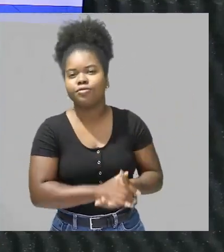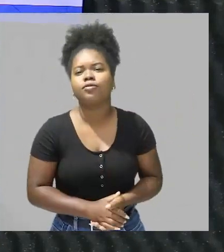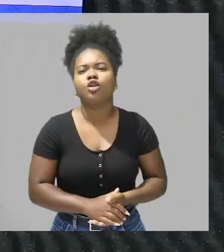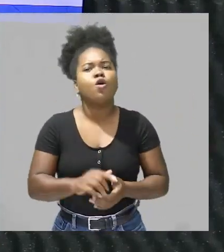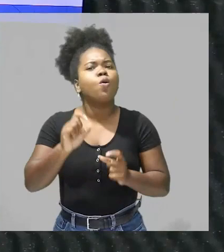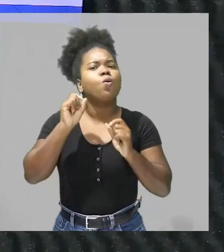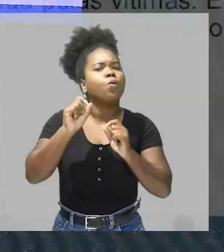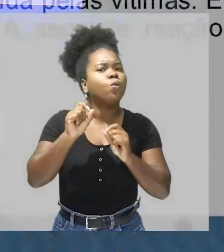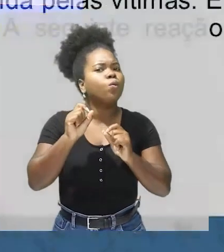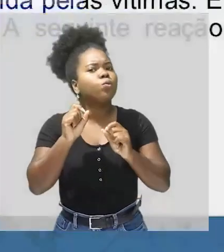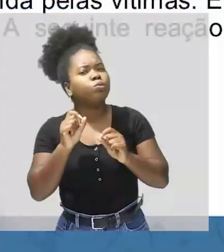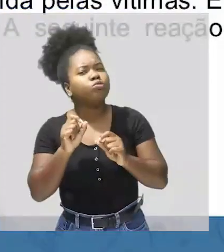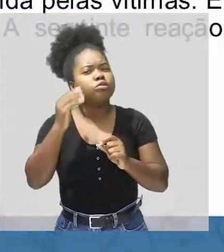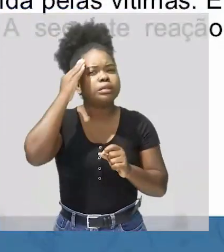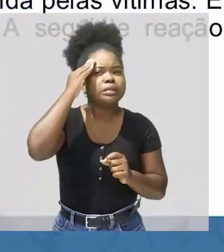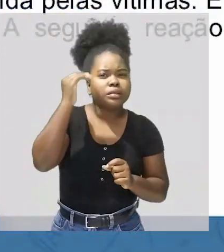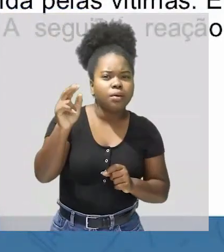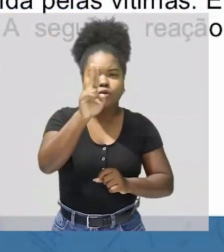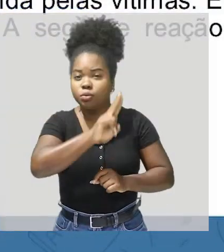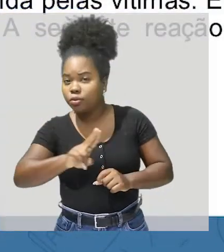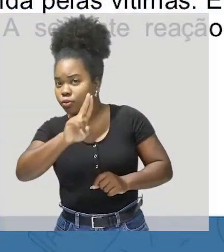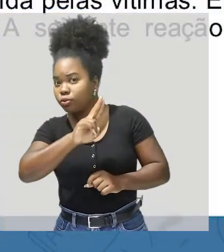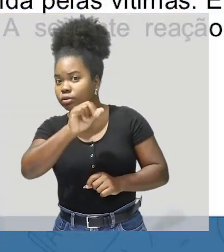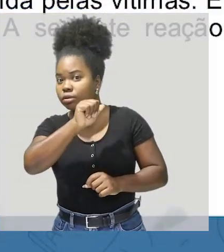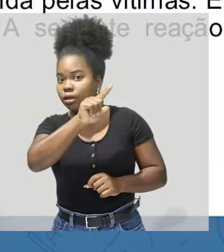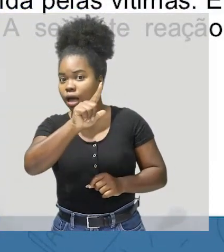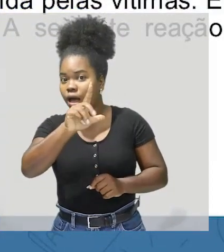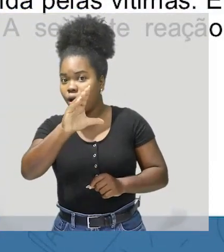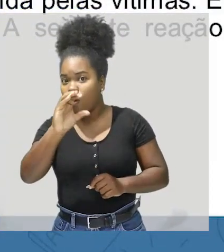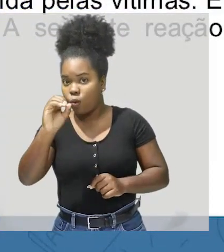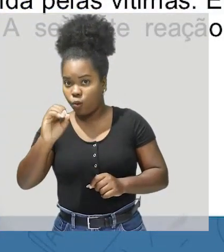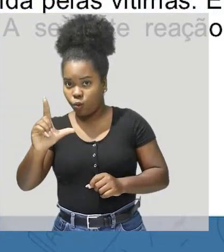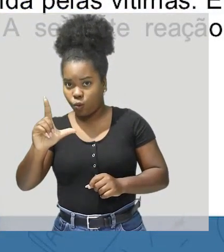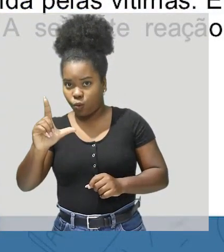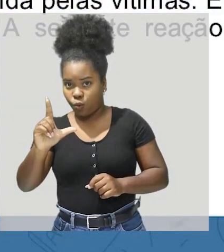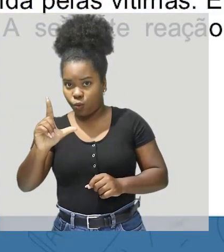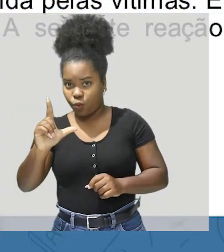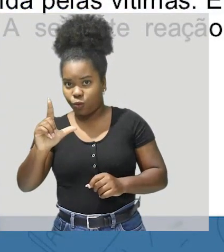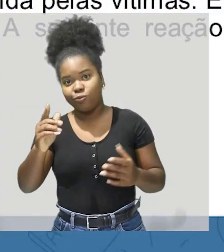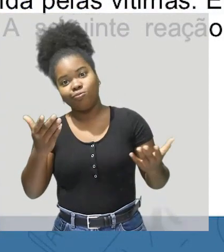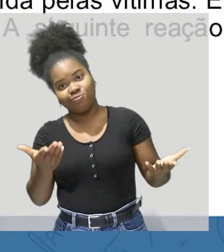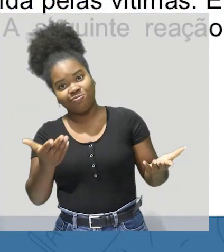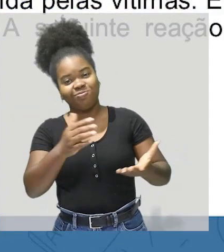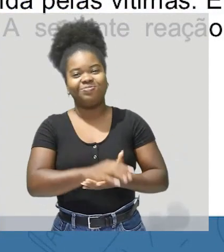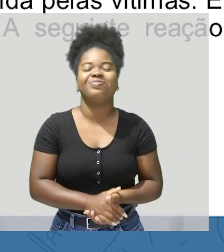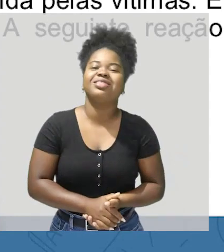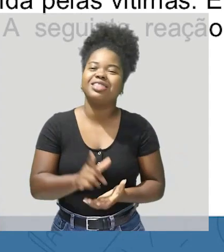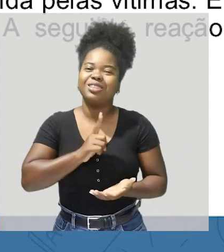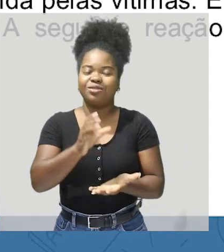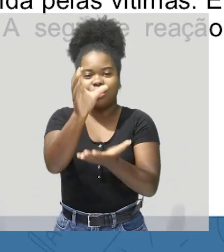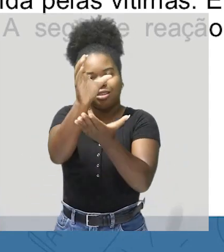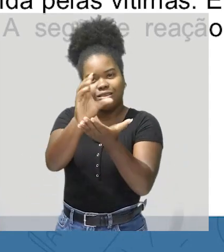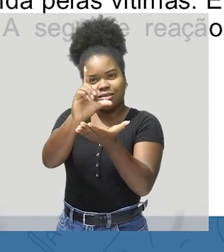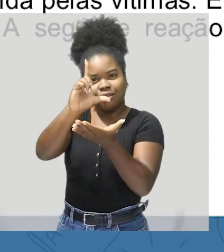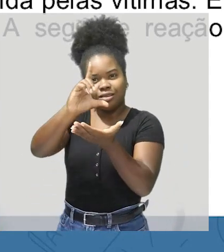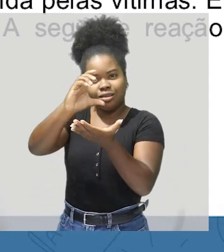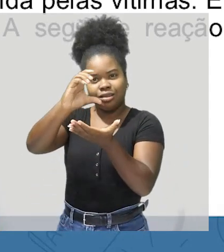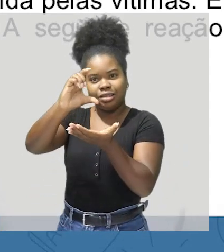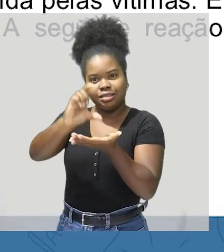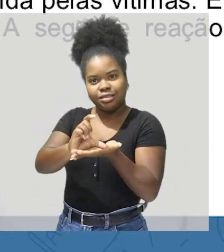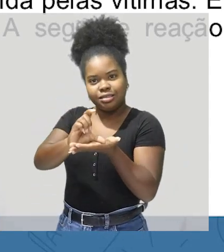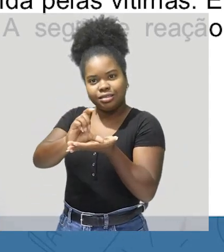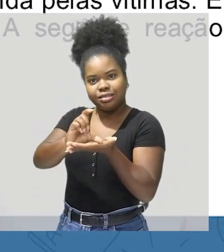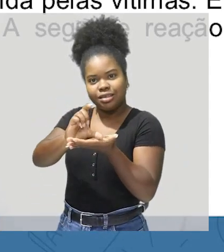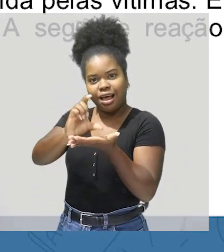álcool então durante a pandemia da covid 19 o álcool em gel tem salvado vidas é